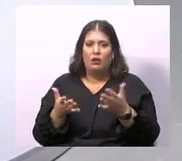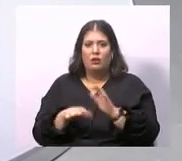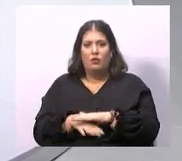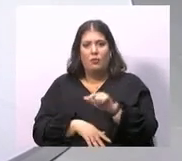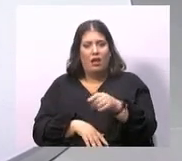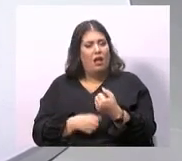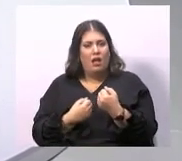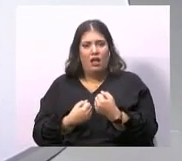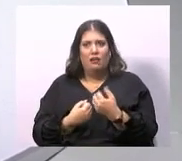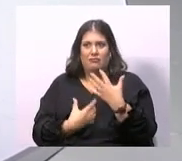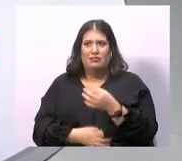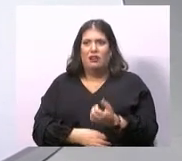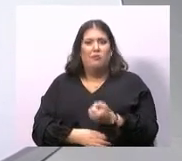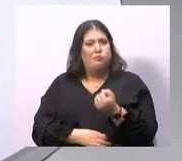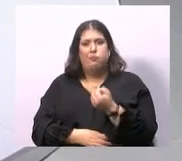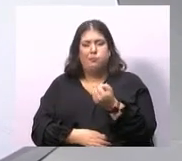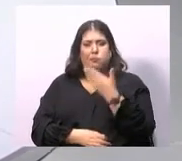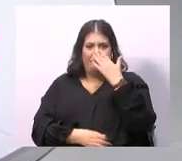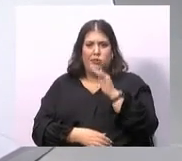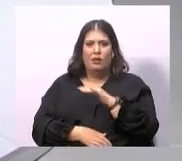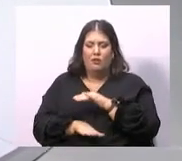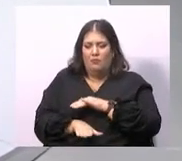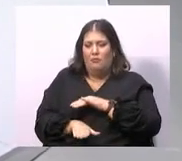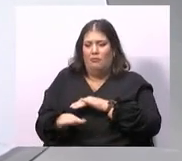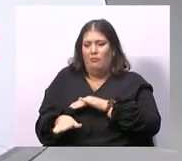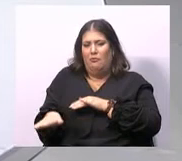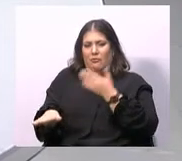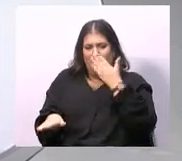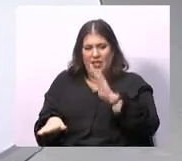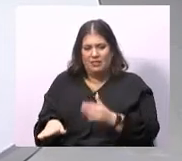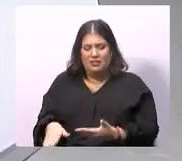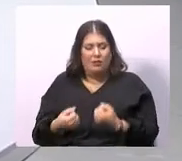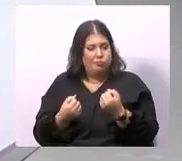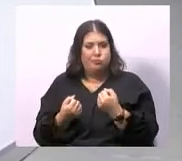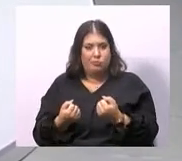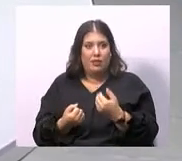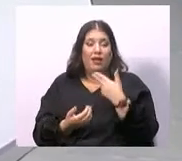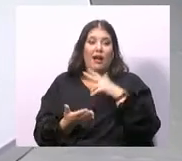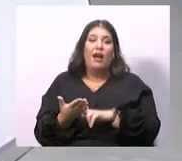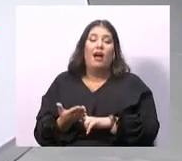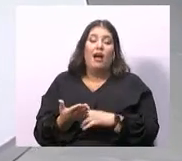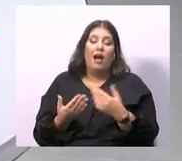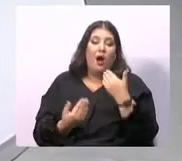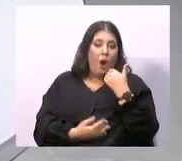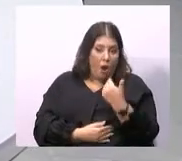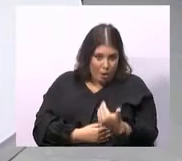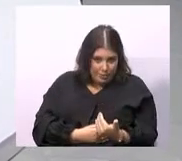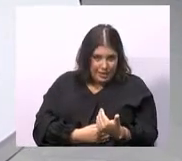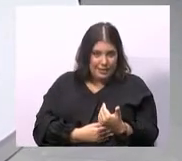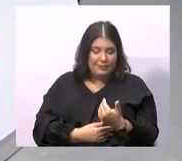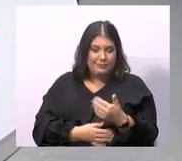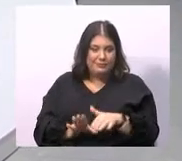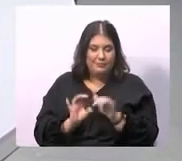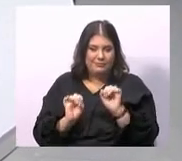não consigo, parece que tenho que andar com o pé de lado. Muito bem. Fátima Ribeiro, muito obrigada pela sua participação e as melhoras para